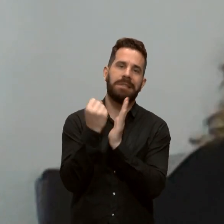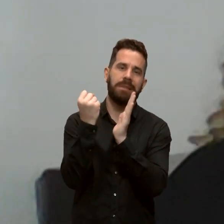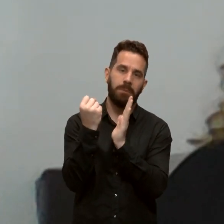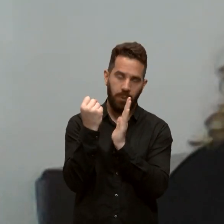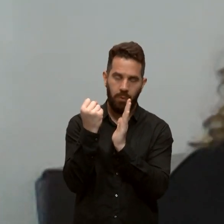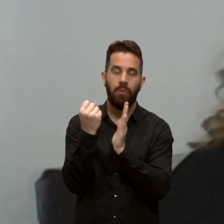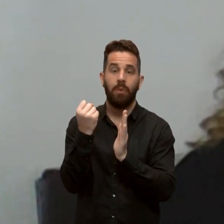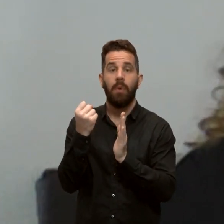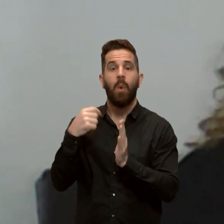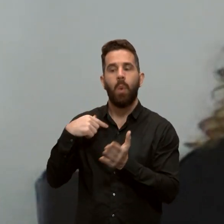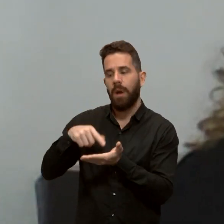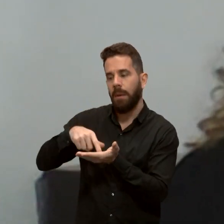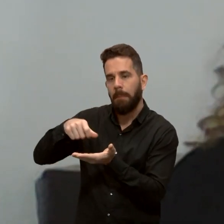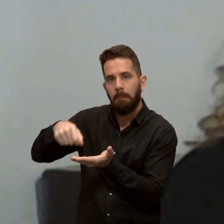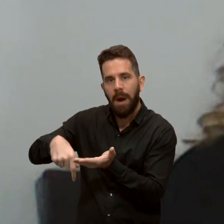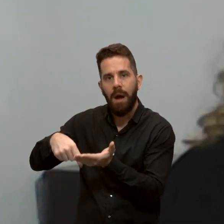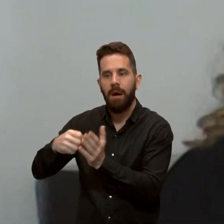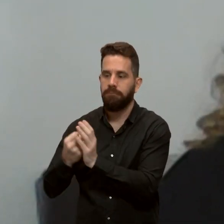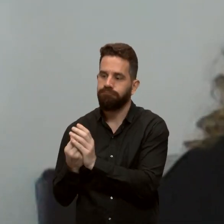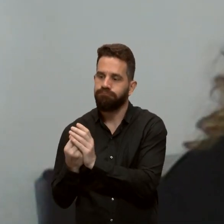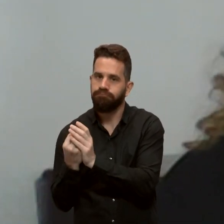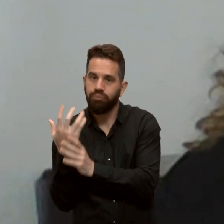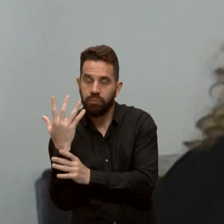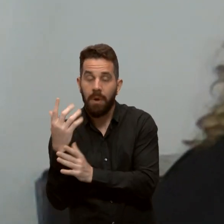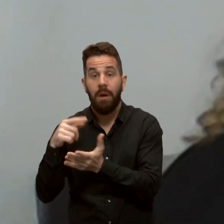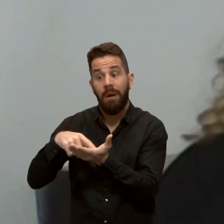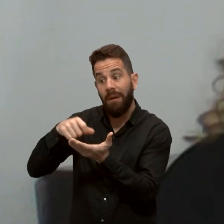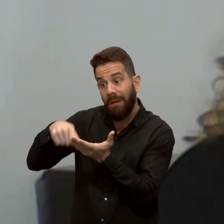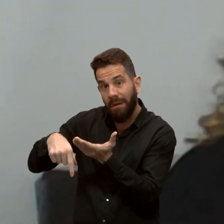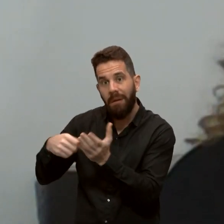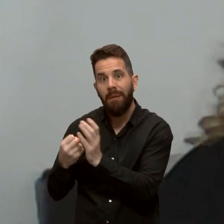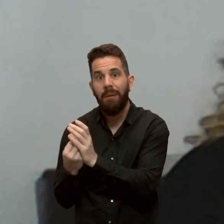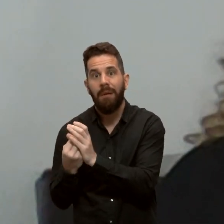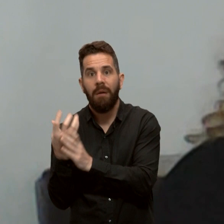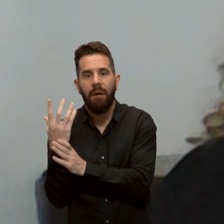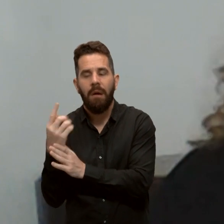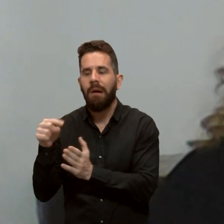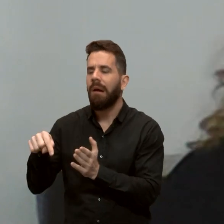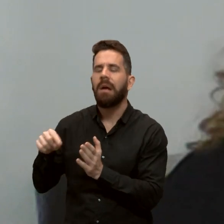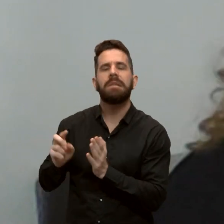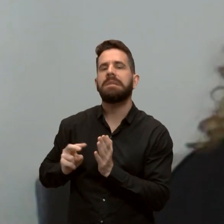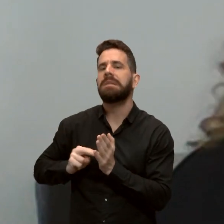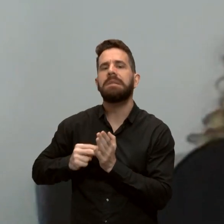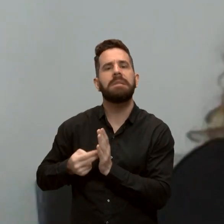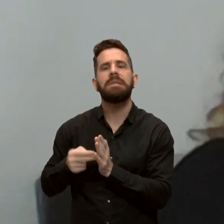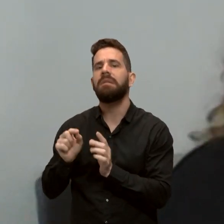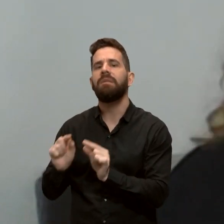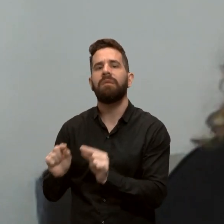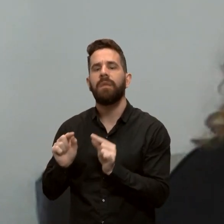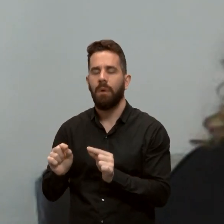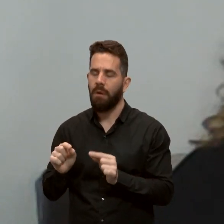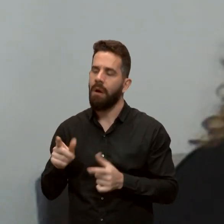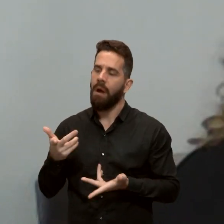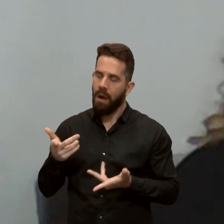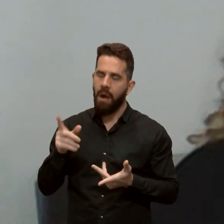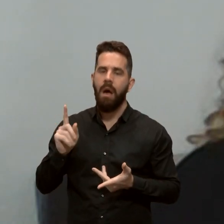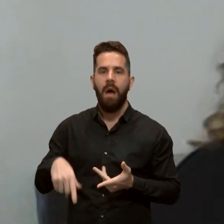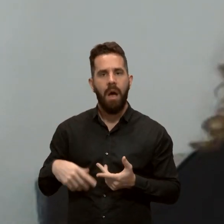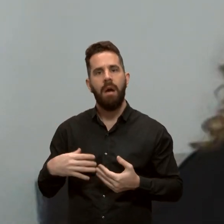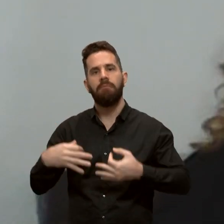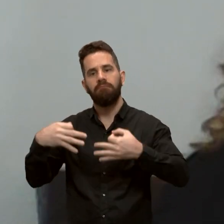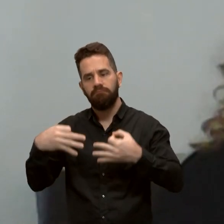nativa aqui, mas esse plantio significa a afirmação, uma vez mais,